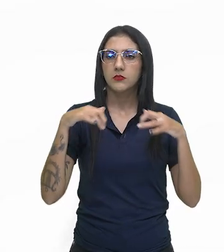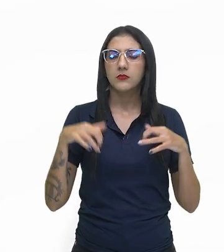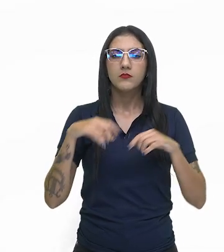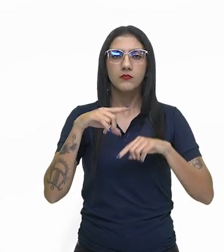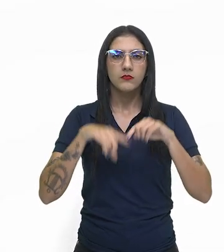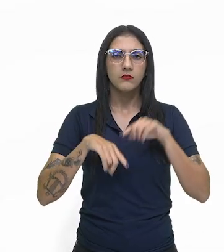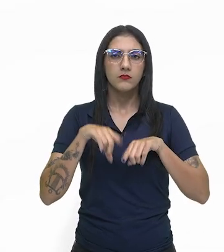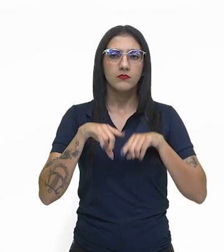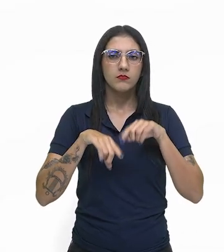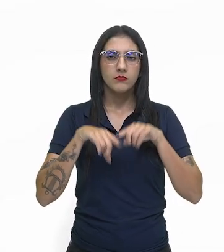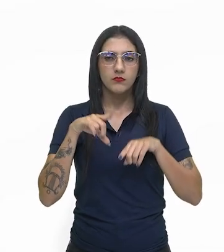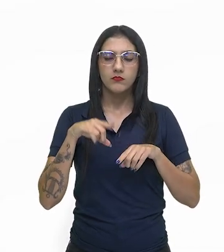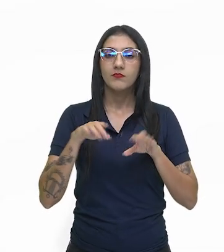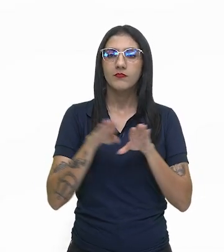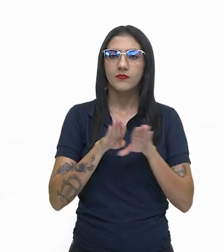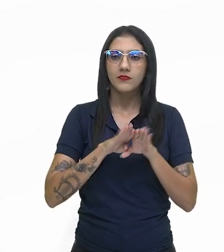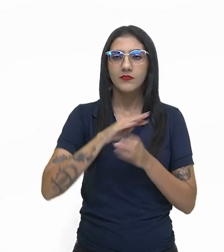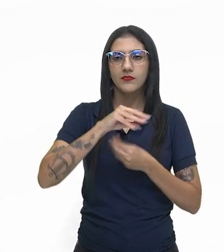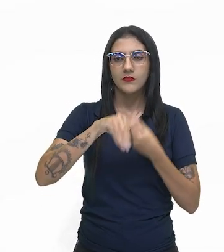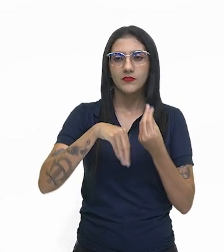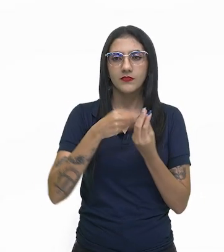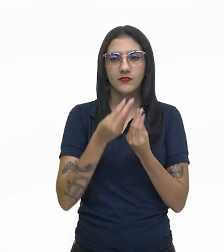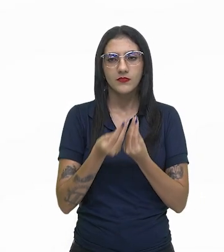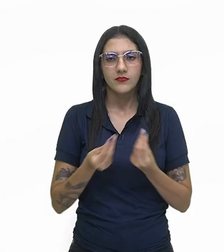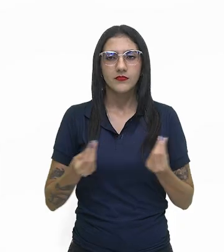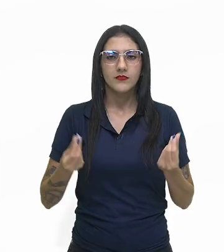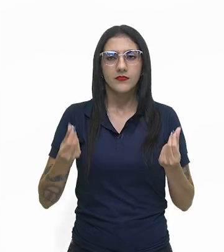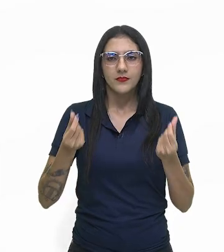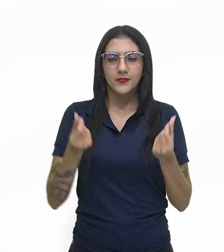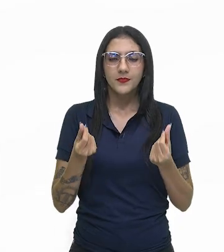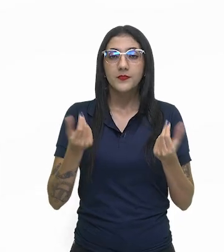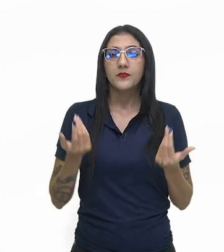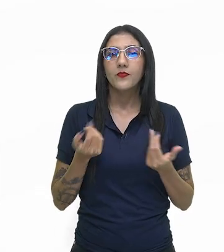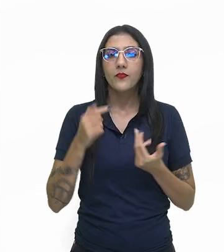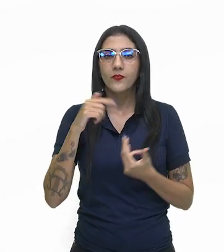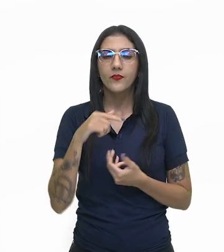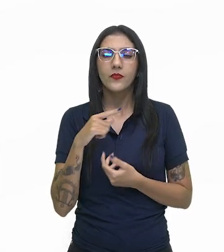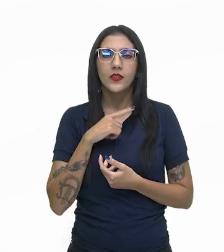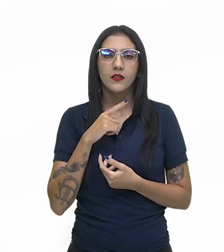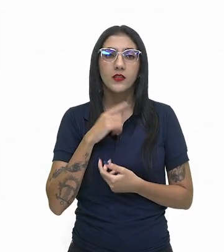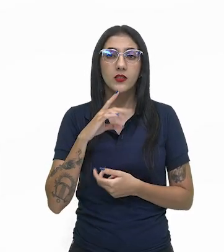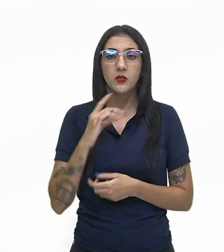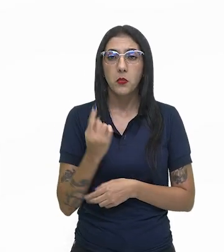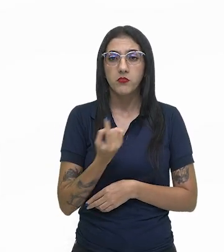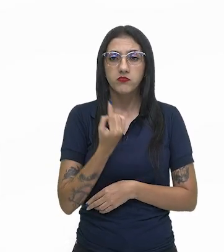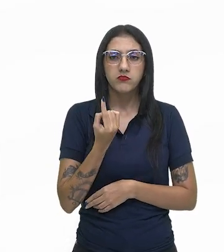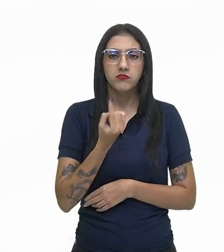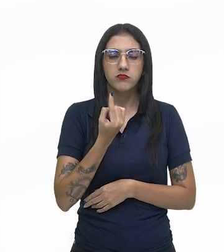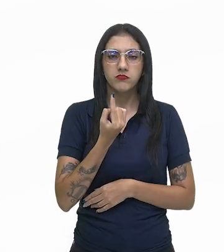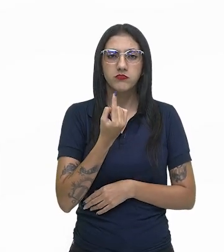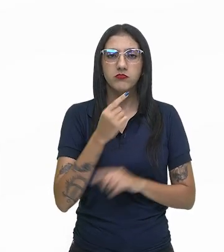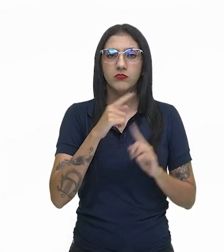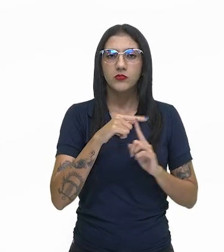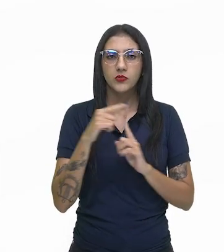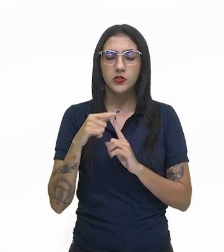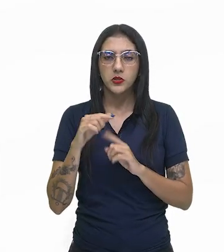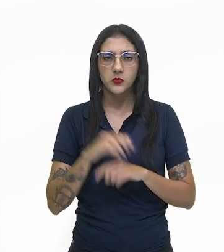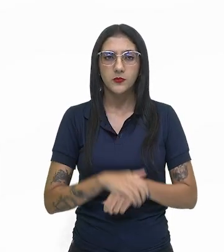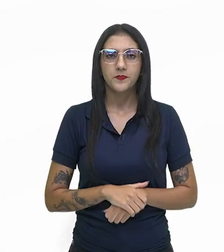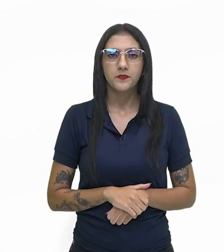uma mistura homogênea, né? A mistura homogênea é aquela que apresenta uma única fase. Agora,